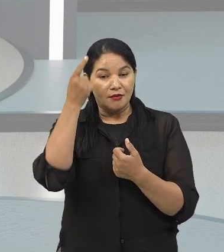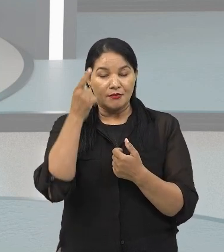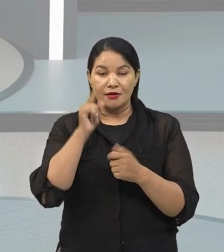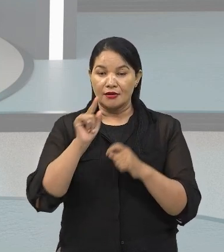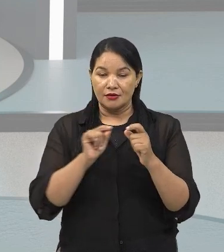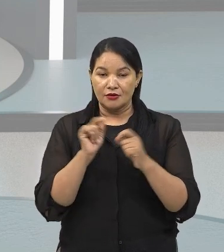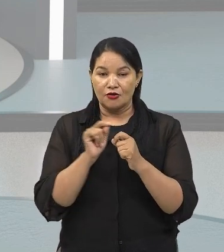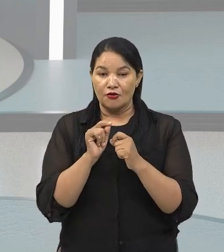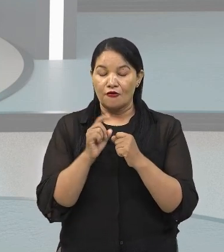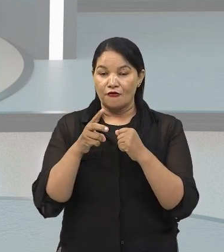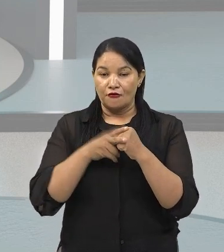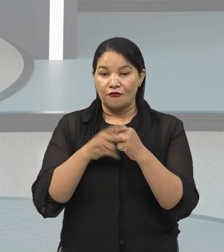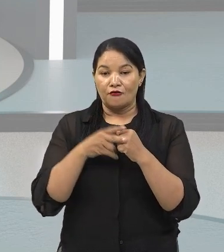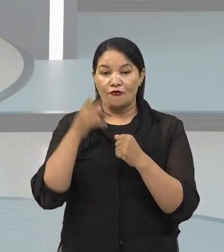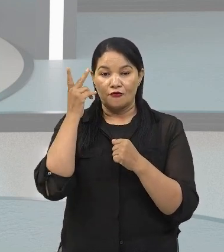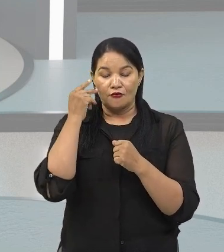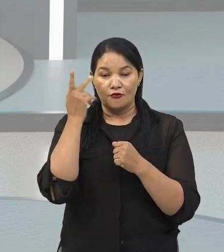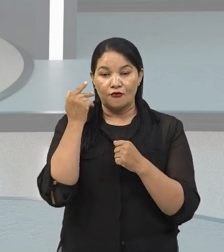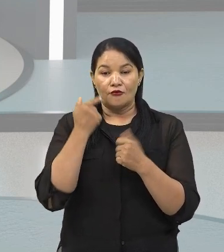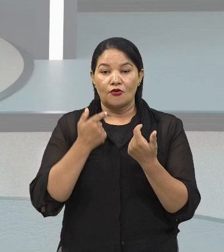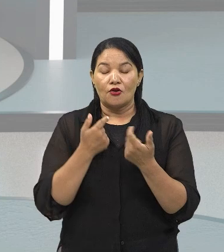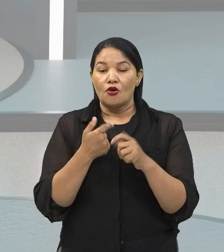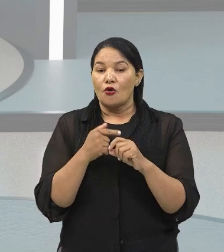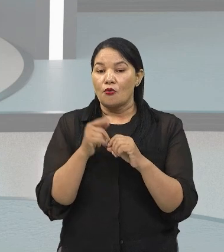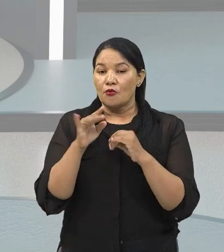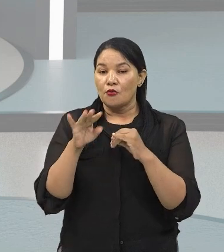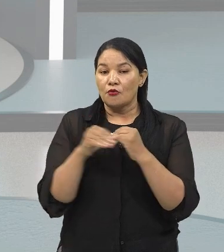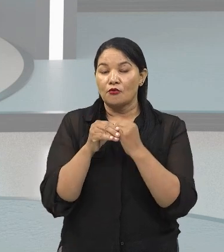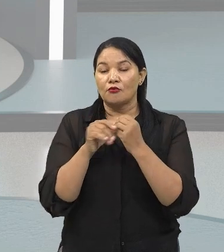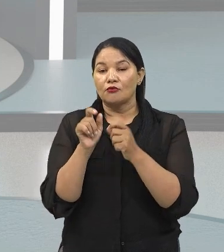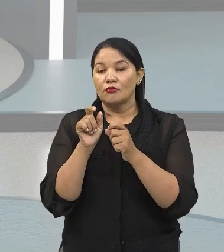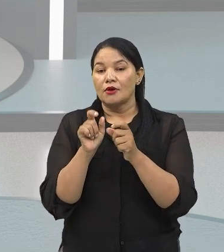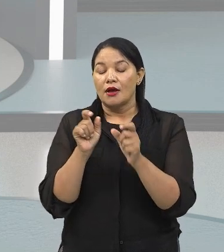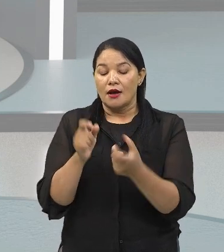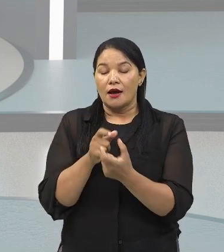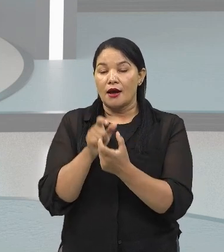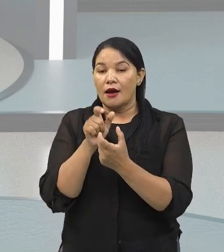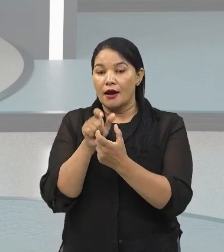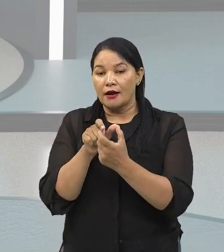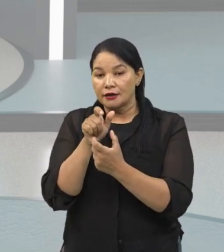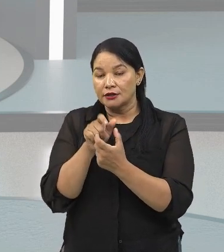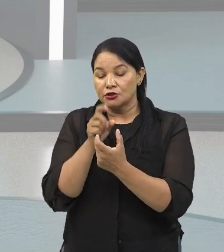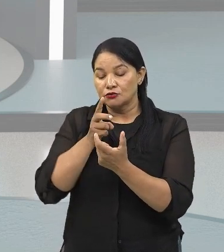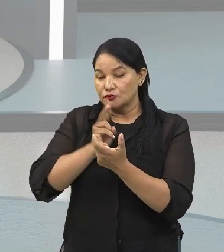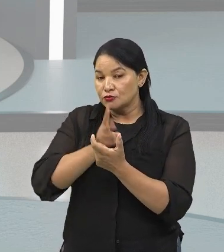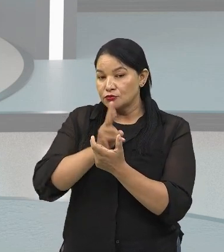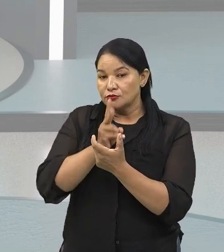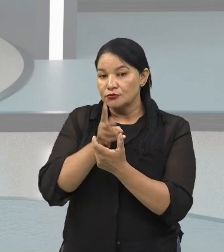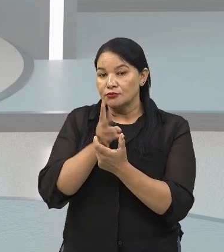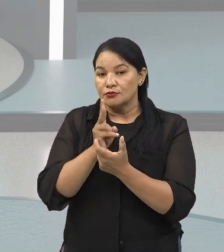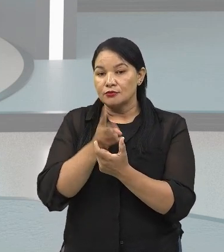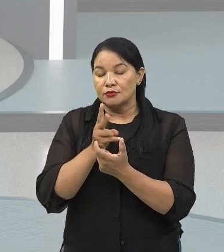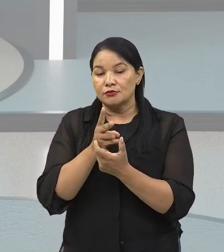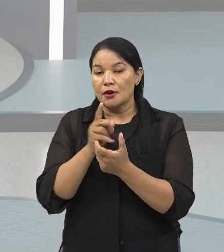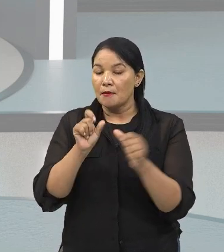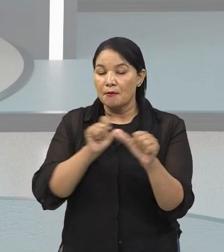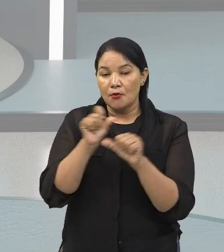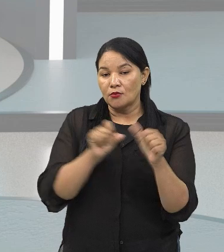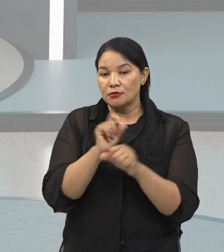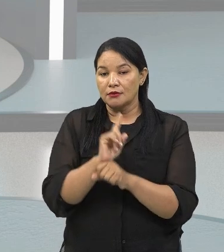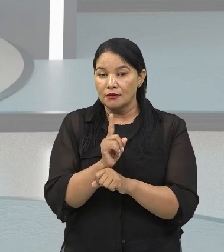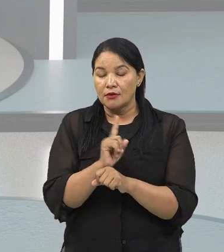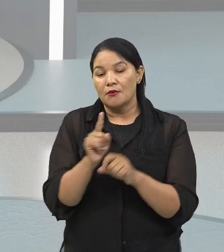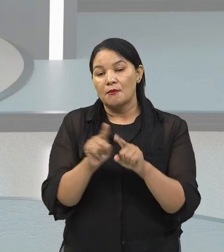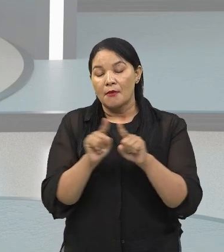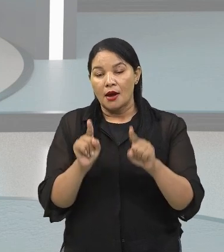Verbo regular, o particípio continua bonitinho ali, a raiz, sem nenhum problema, a raiz nunca muda. Agora,